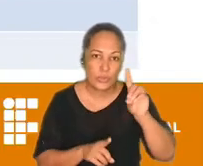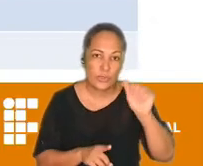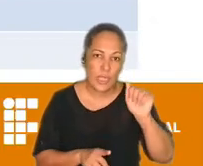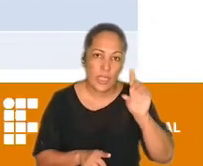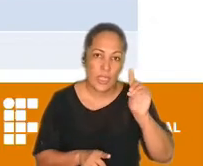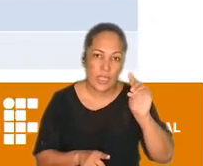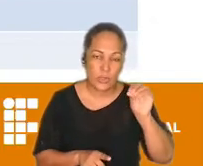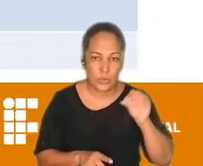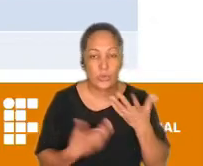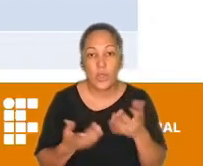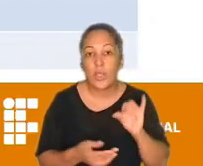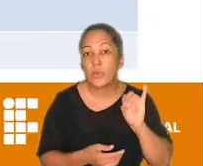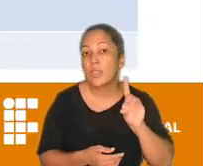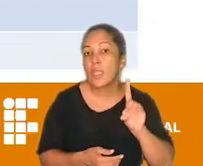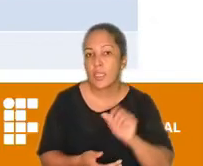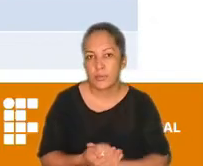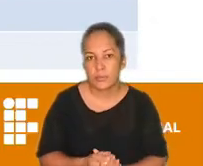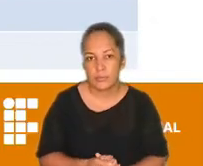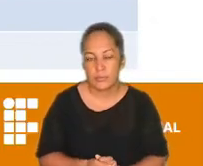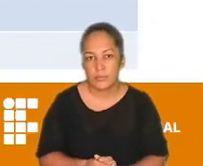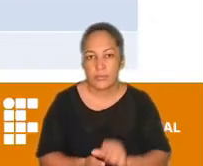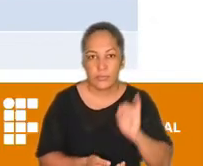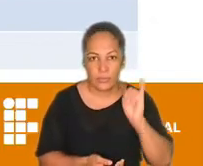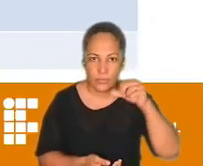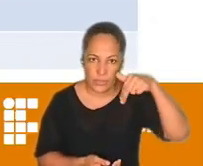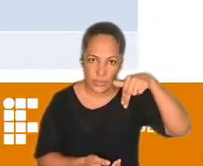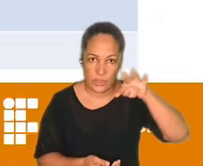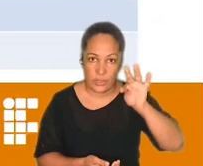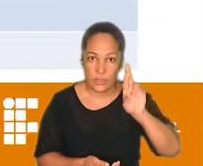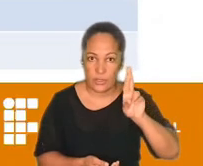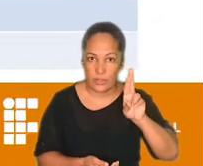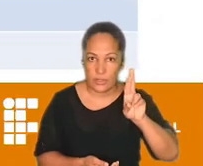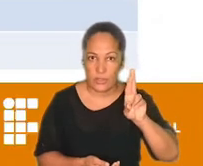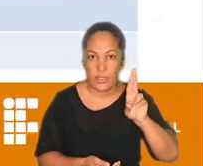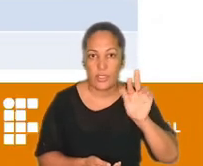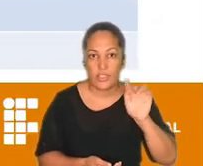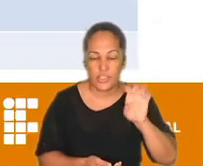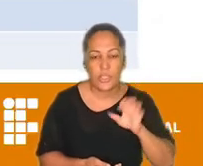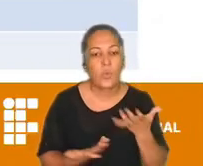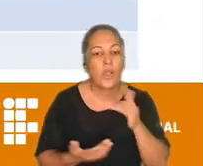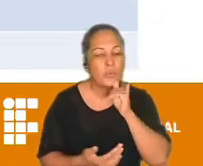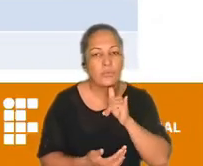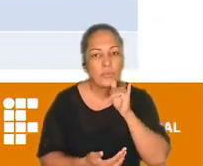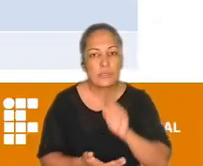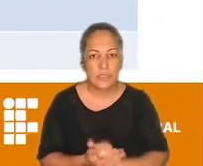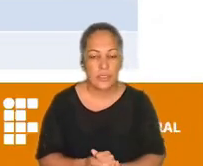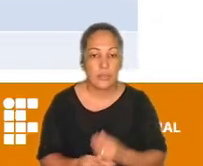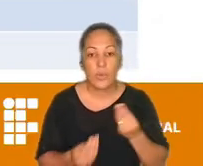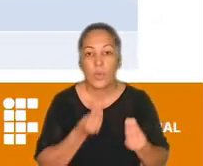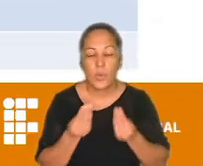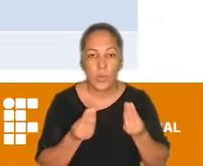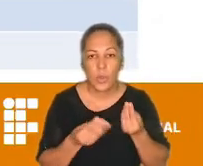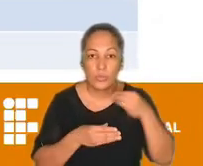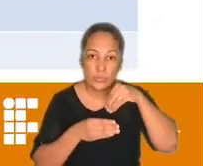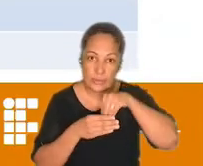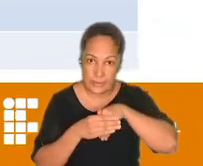é o tipo? Integer, né? Inteiro. Qual seria um exemplo? Né? Como é que seria isso dentro